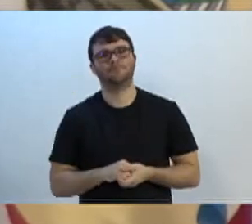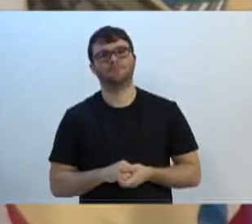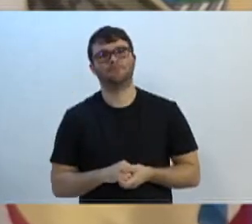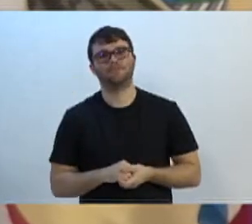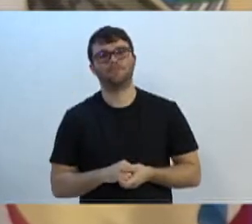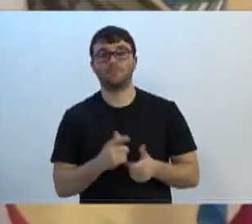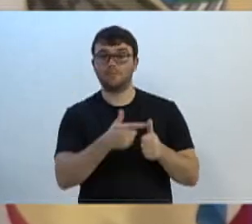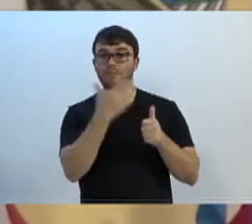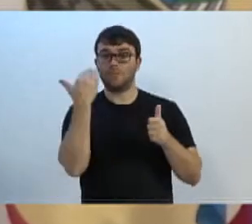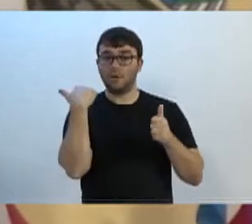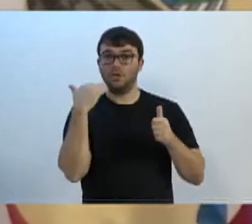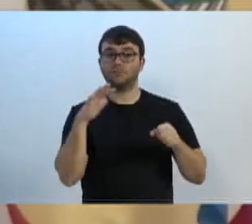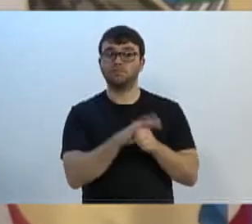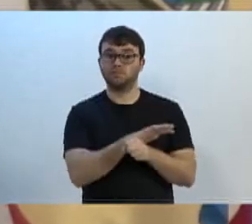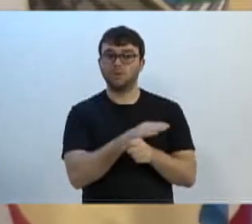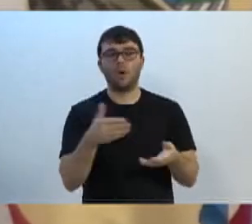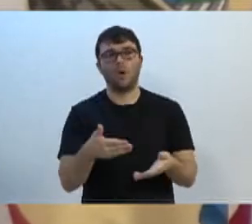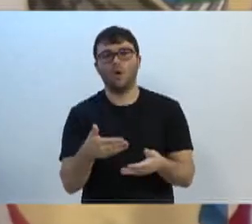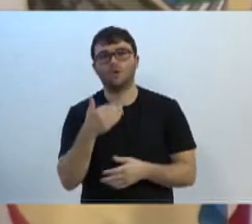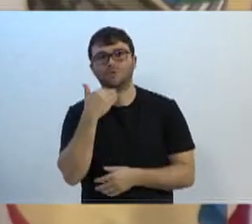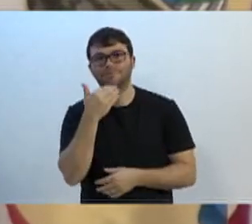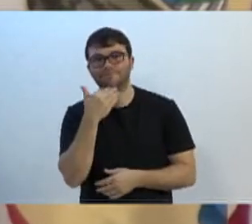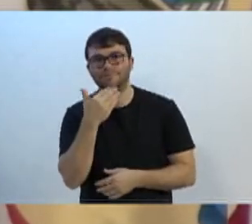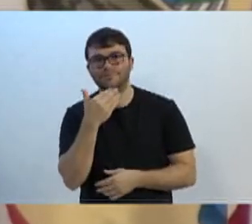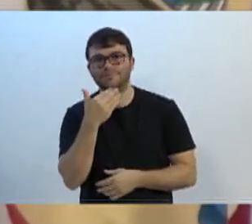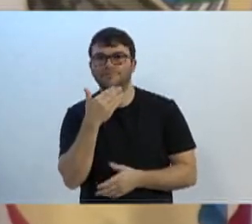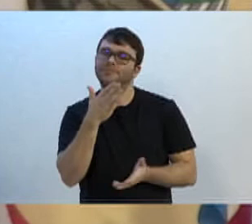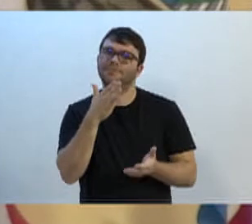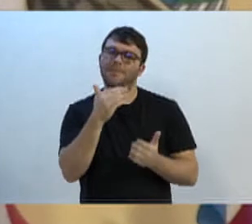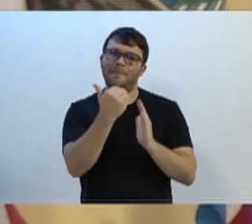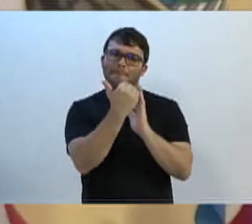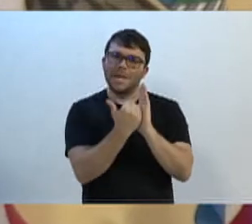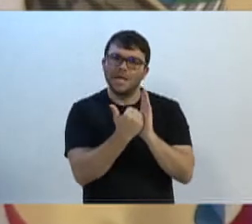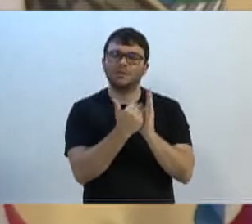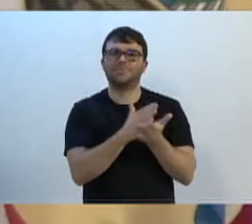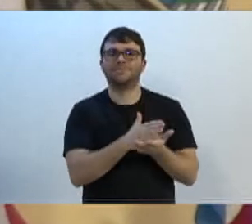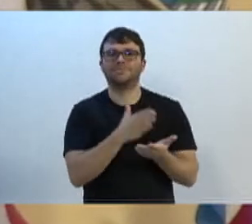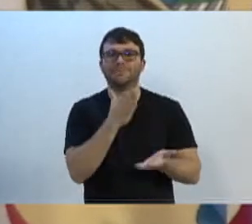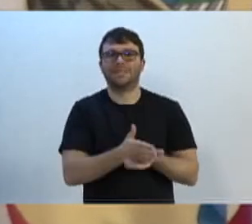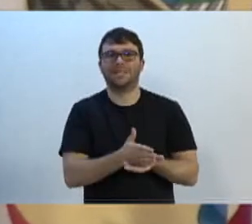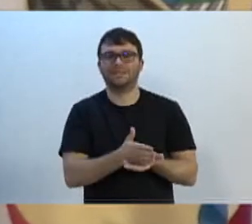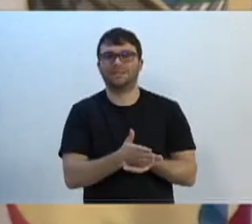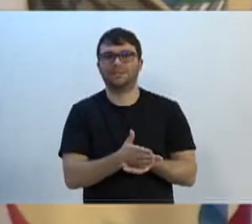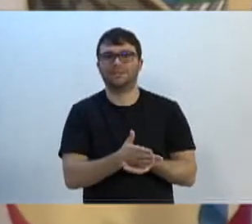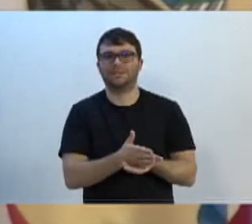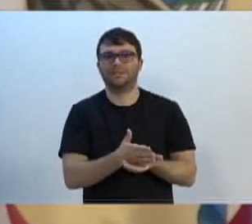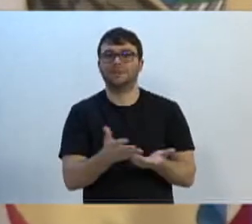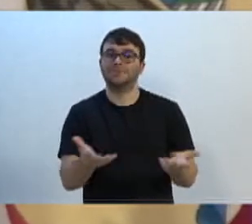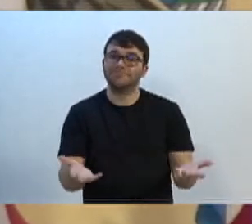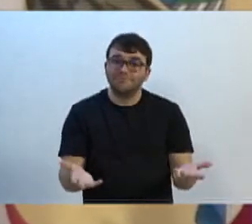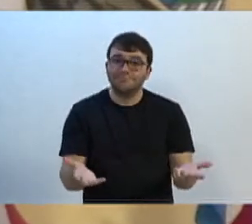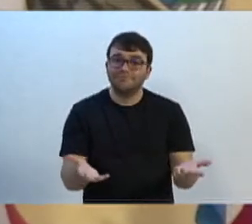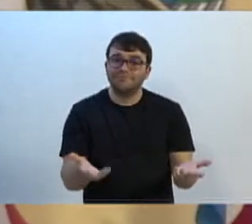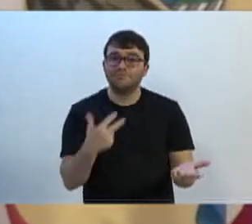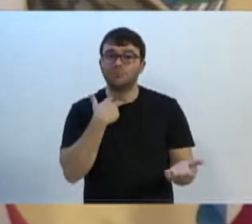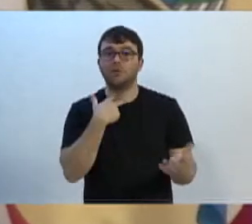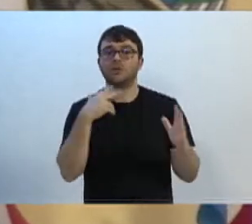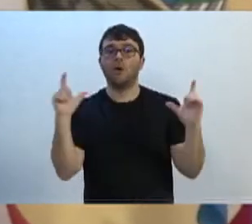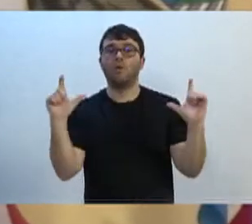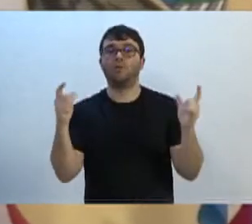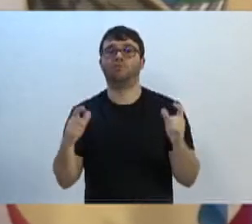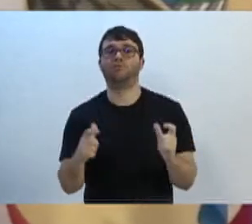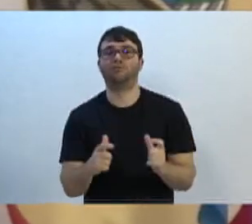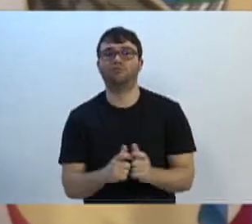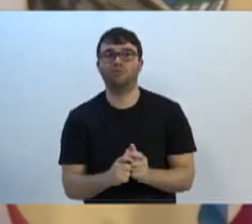primeiro momento estava cheio hoje já não está tem menos da metade Então nós não podemos simplesmente nos mobilizarmos né Como